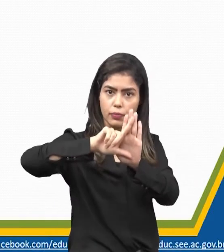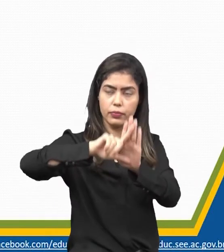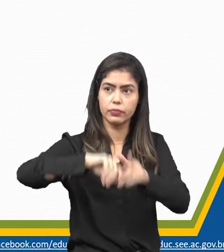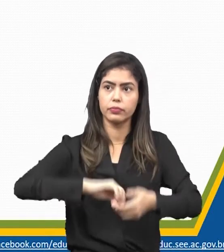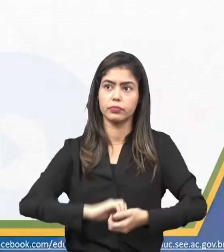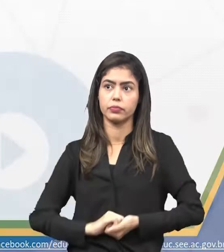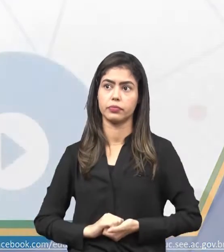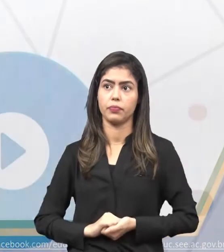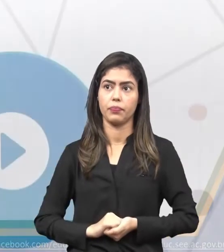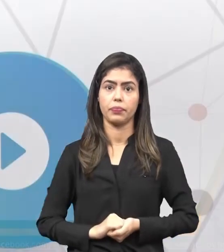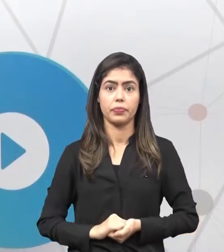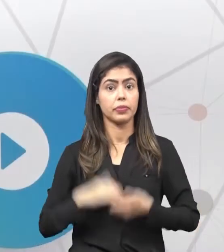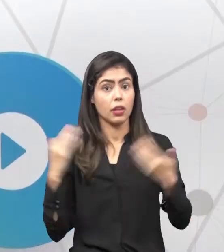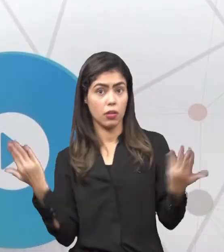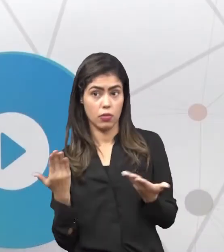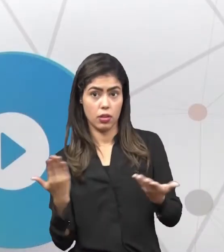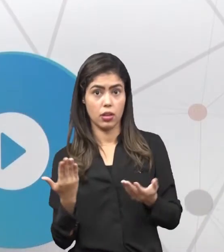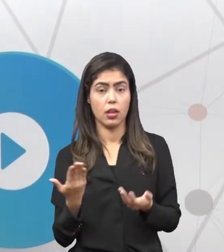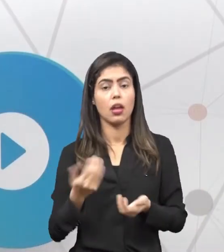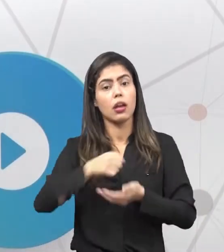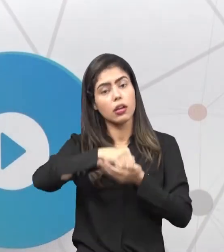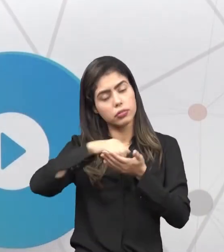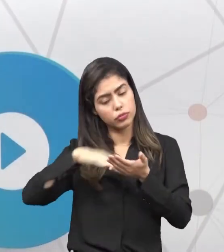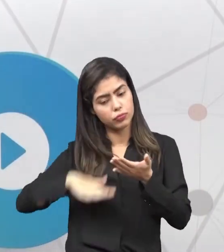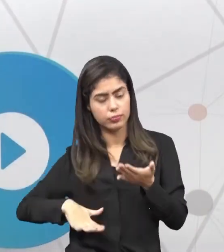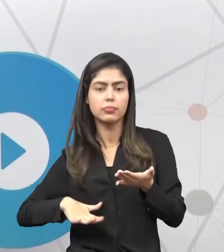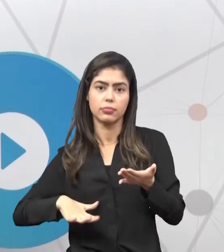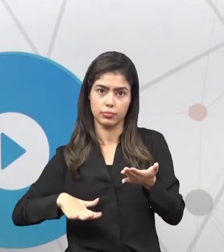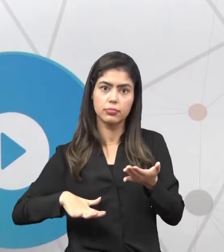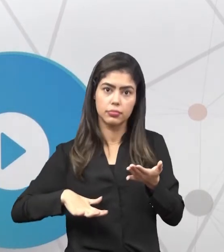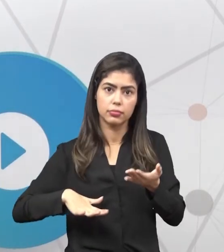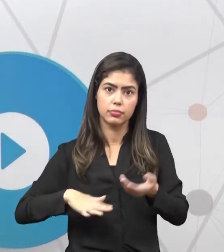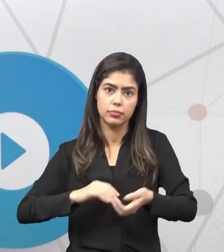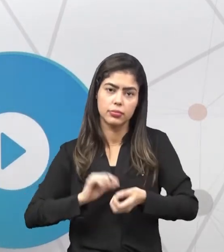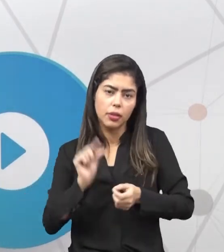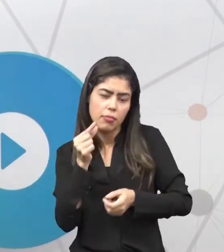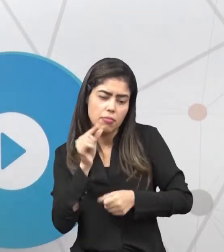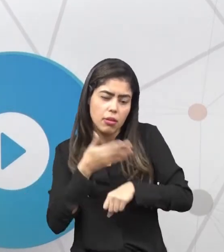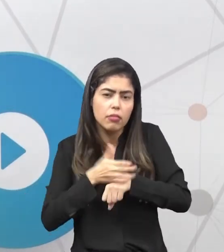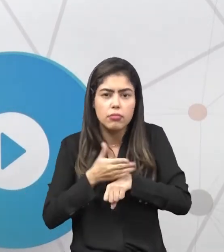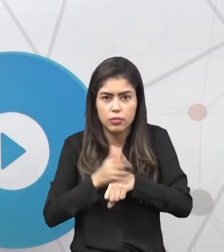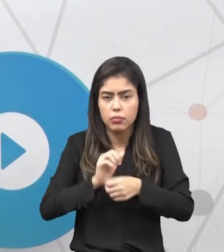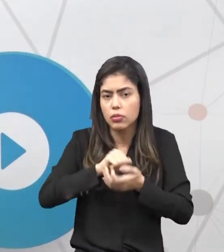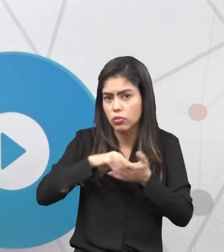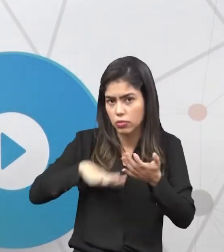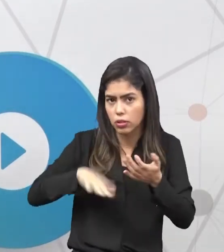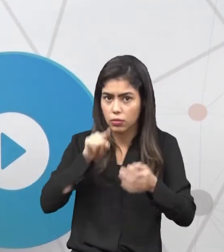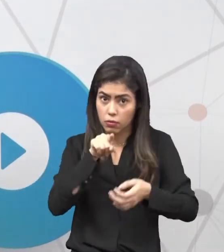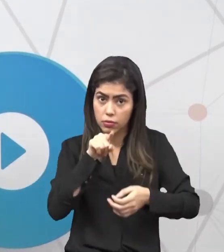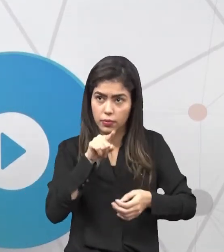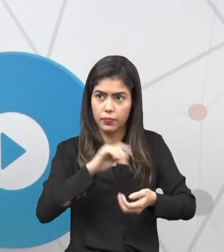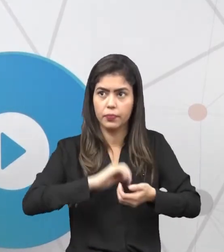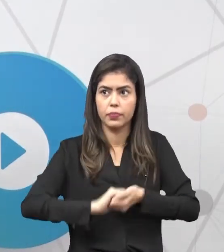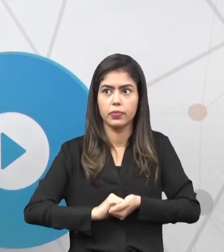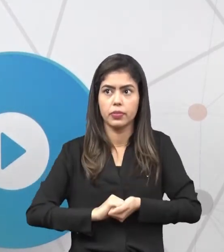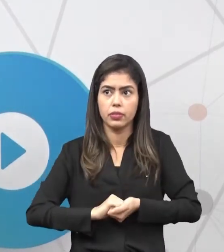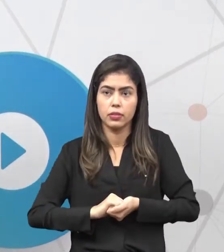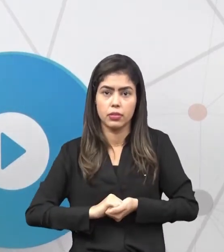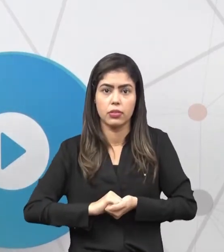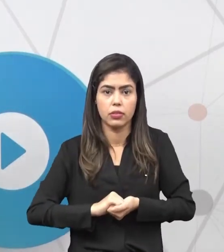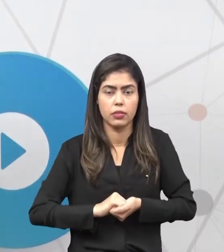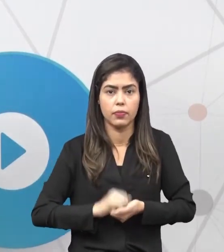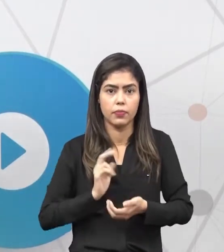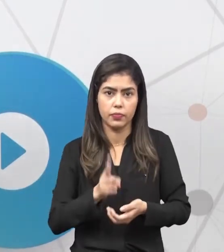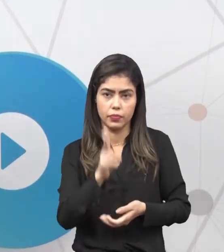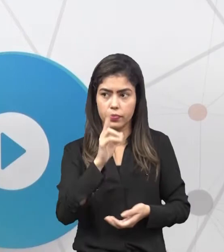legal. E vamos lá para nossa uma pequena atividade aqui para a gente